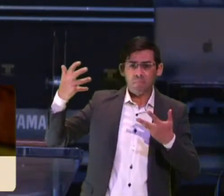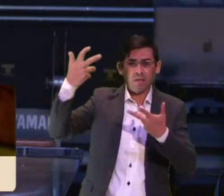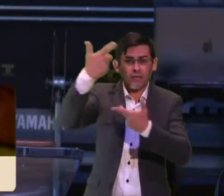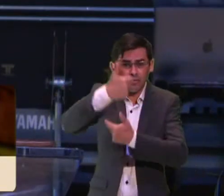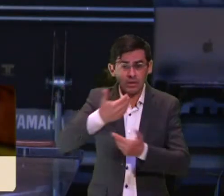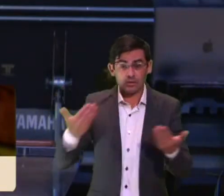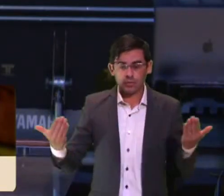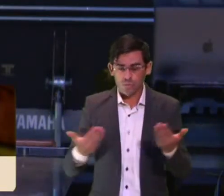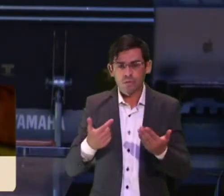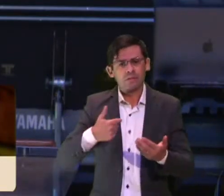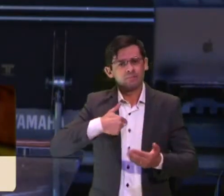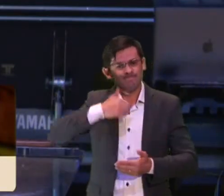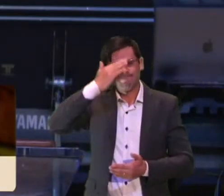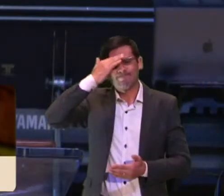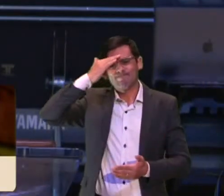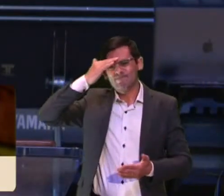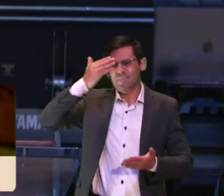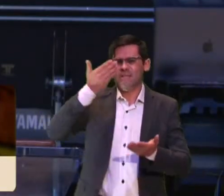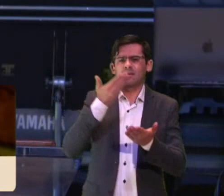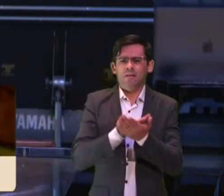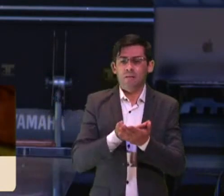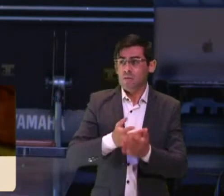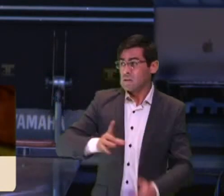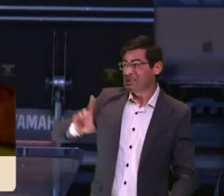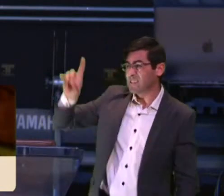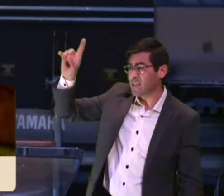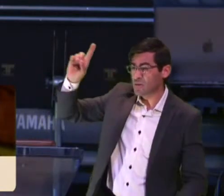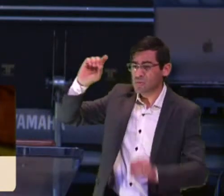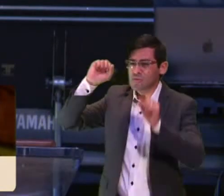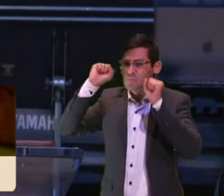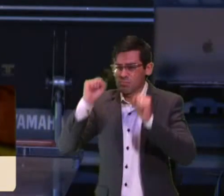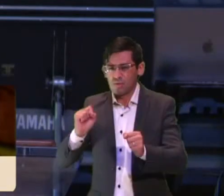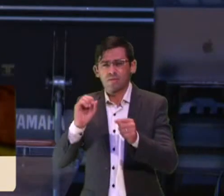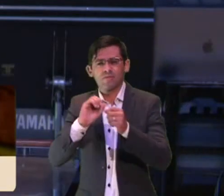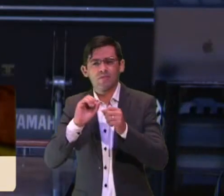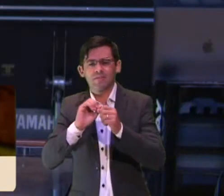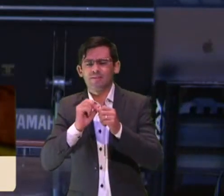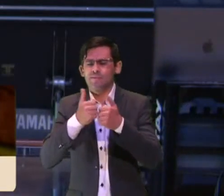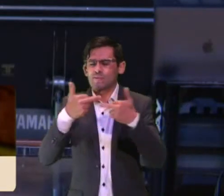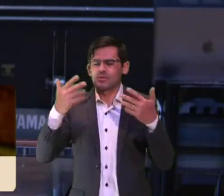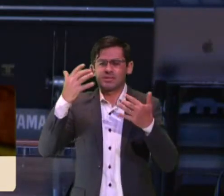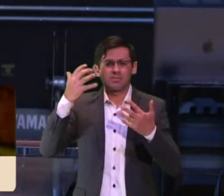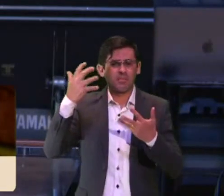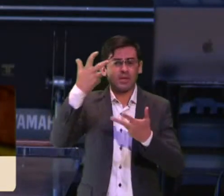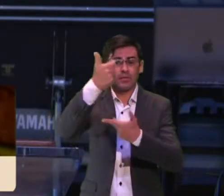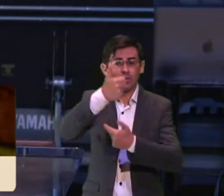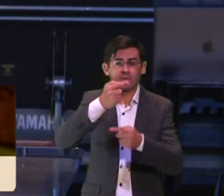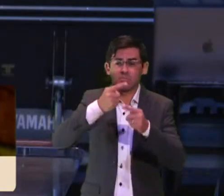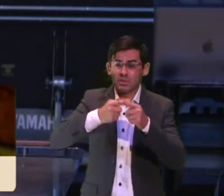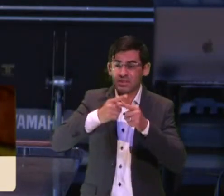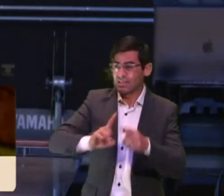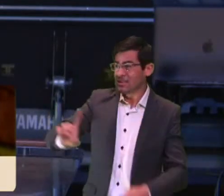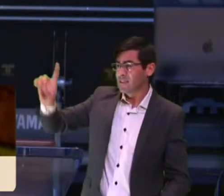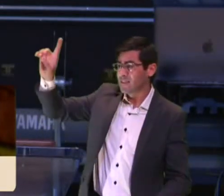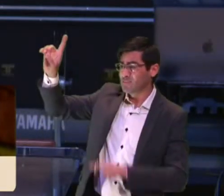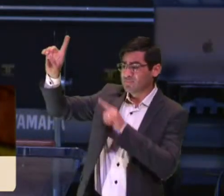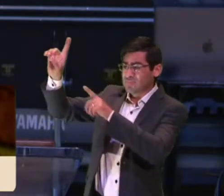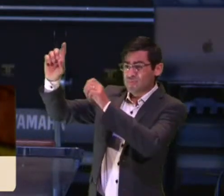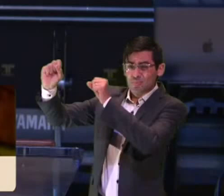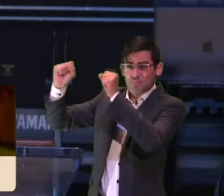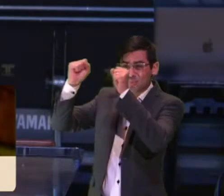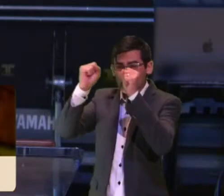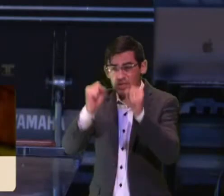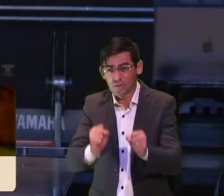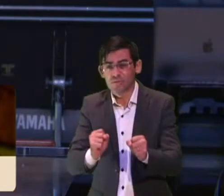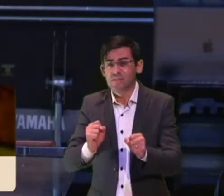nossos dias, sabe? Eu creio, Deus pode fazer coisas impressionantes. Ele é o Deus Todo-Poderoso. Ele é o